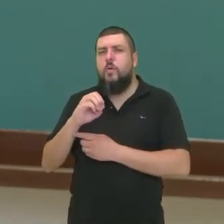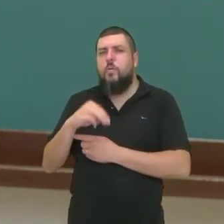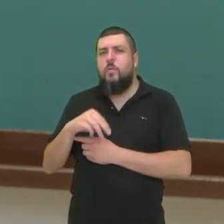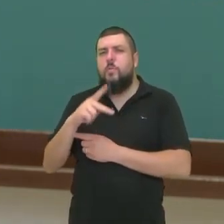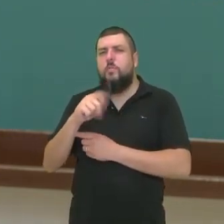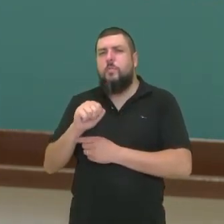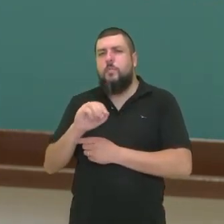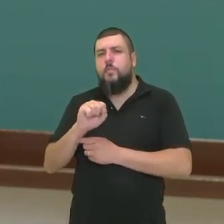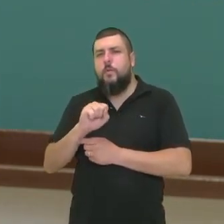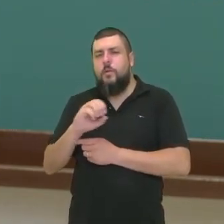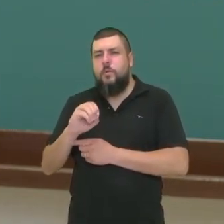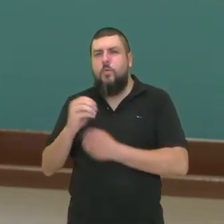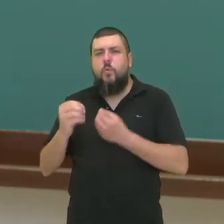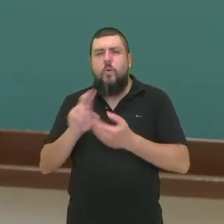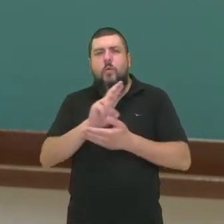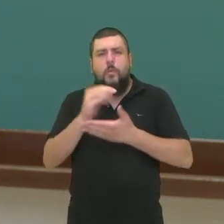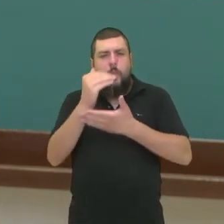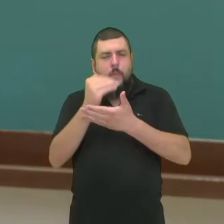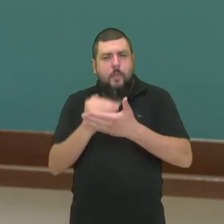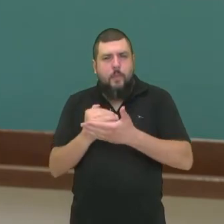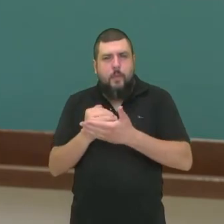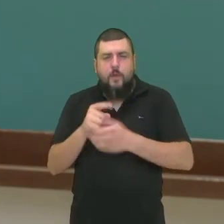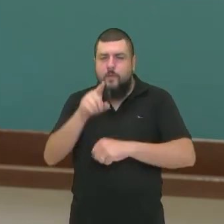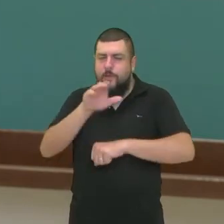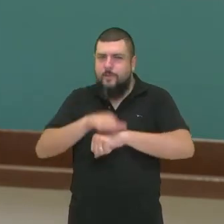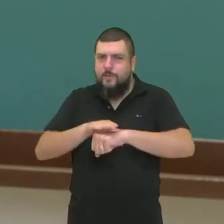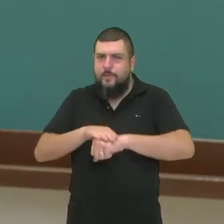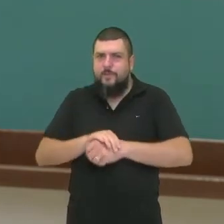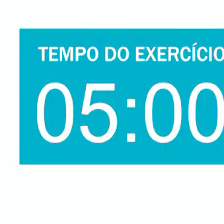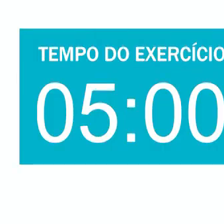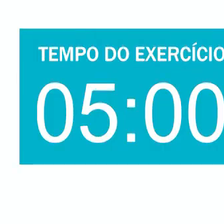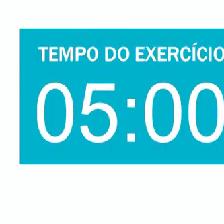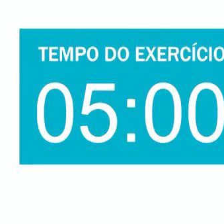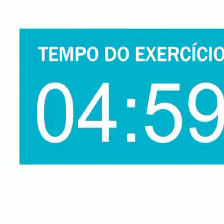sobre o compasso, então agora é com vocês, tá bom? Vamos lá?